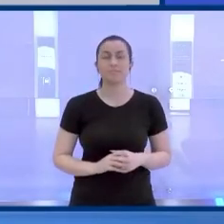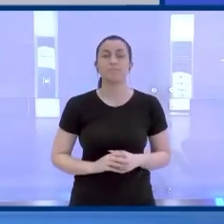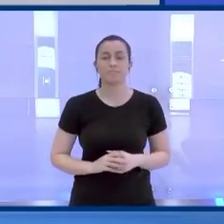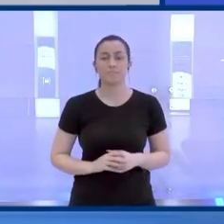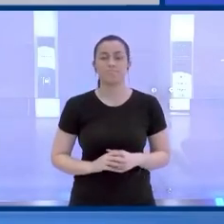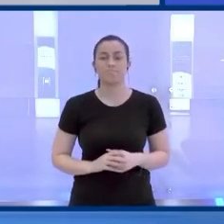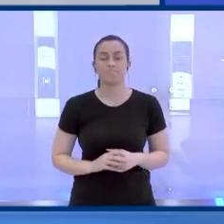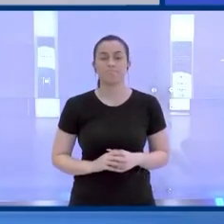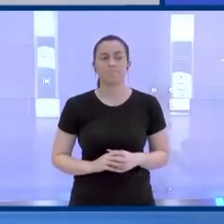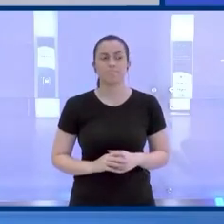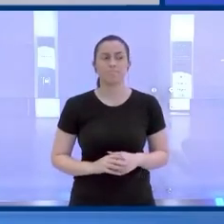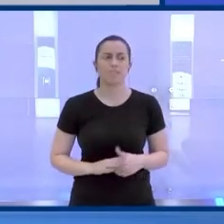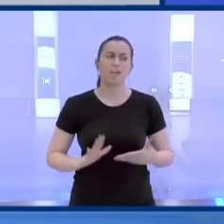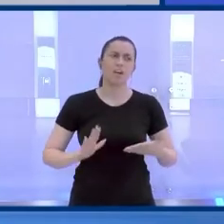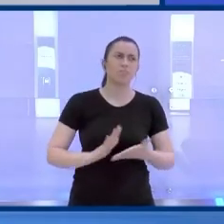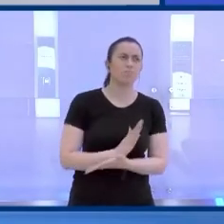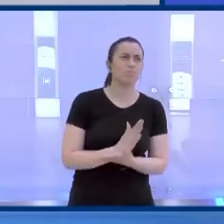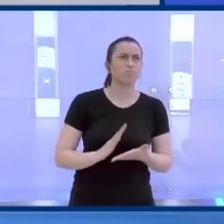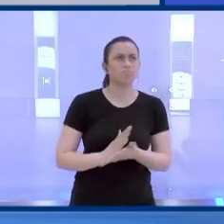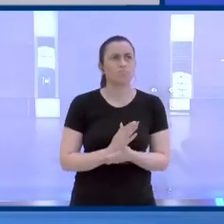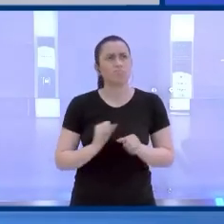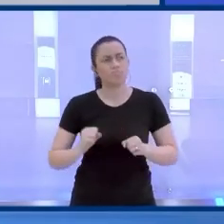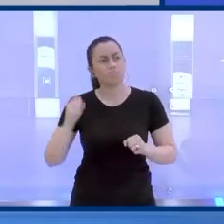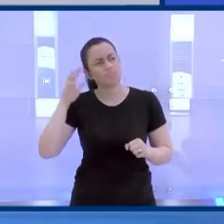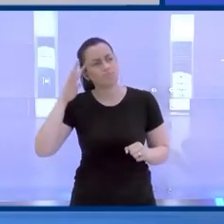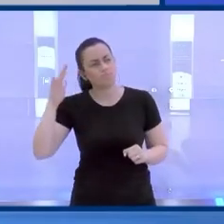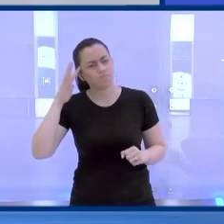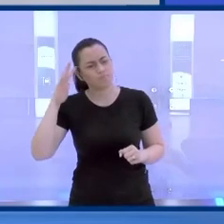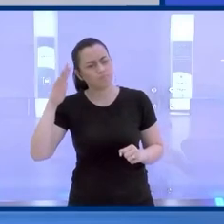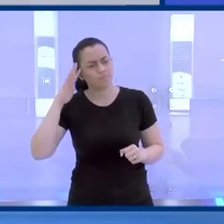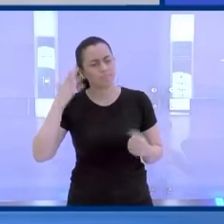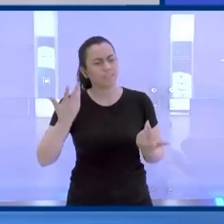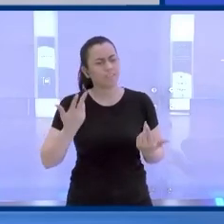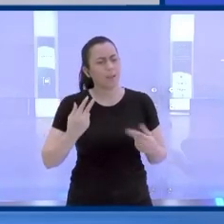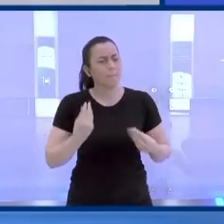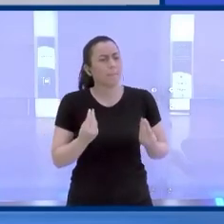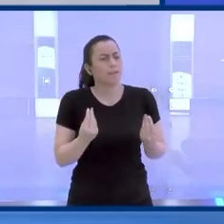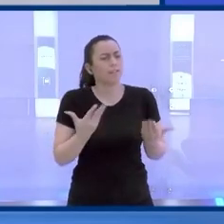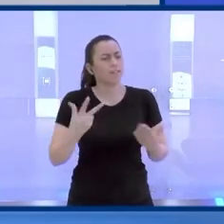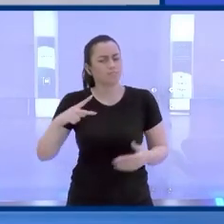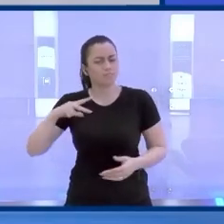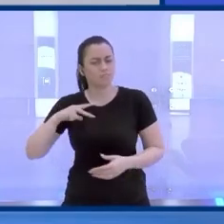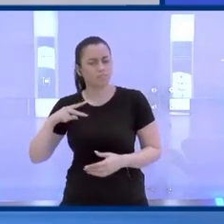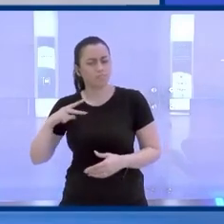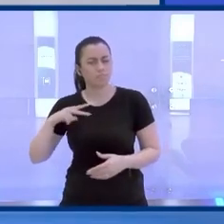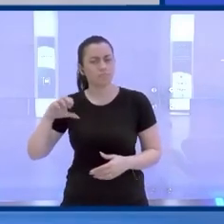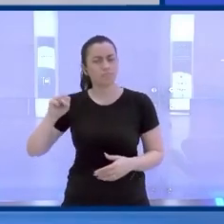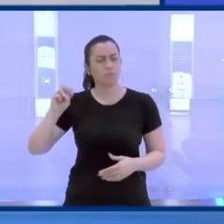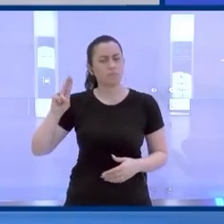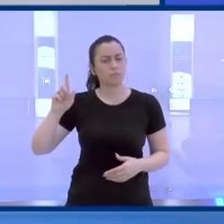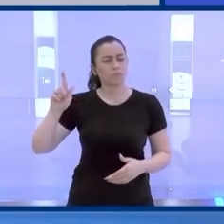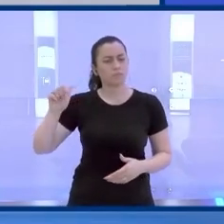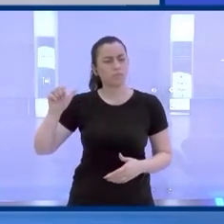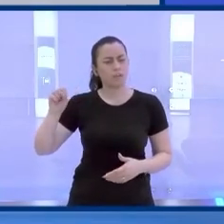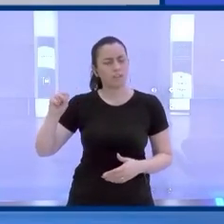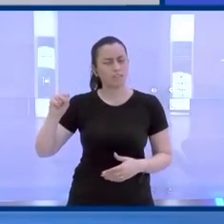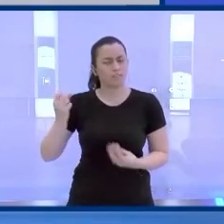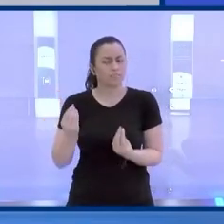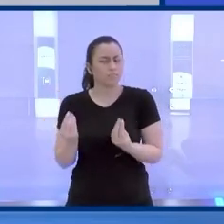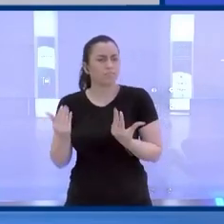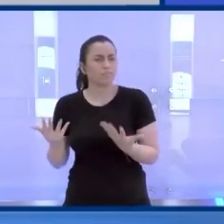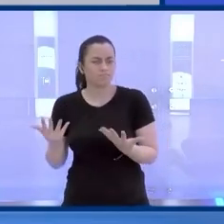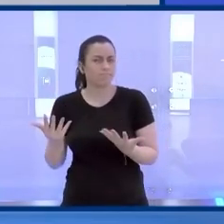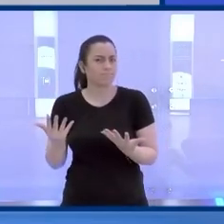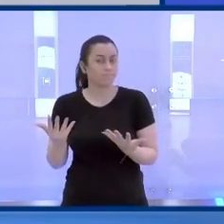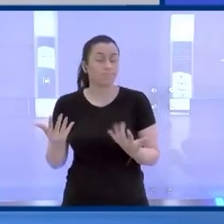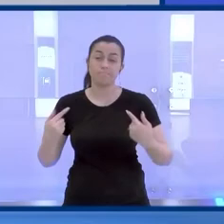Muitos talvez questionam: por que se deve privatizar uma empresa como a Sulgás, produtiva e rentável?